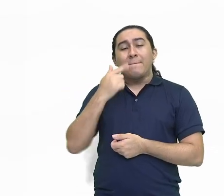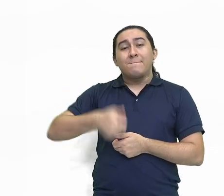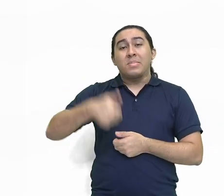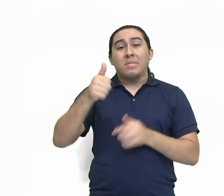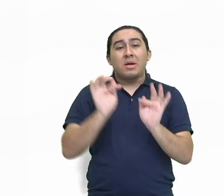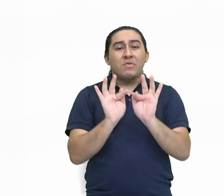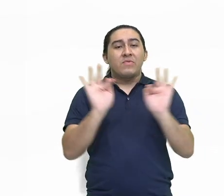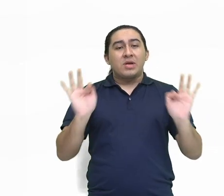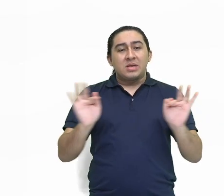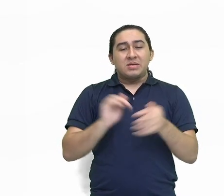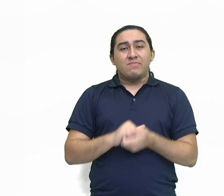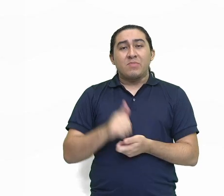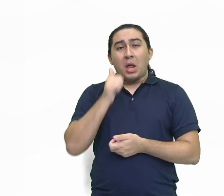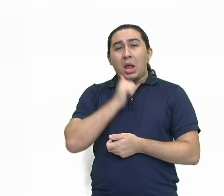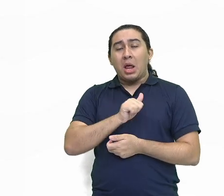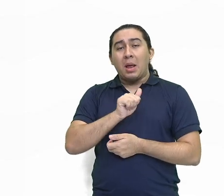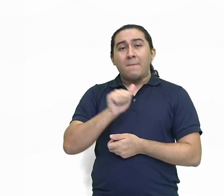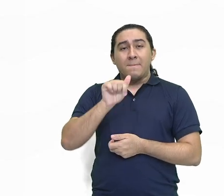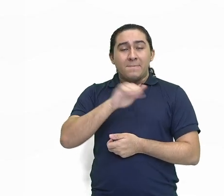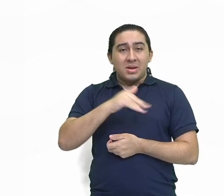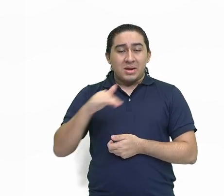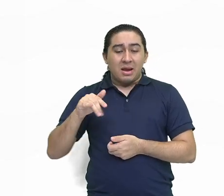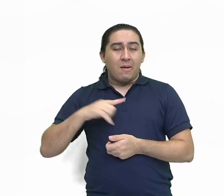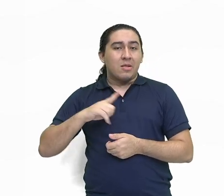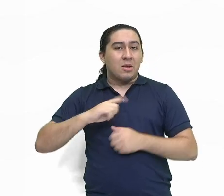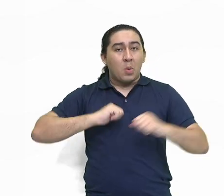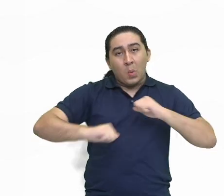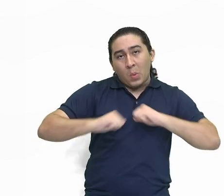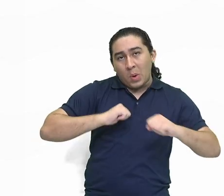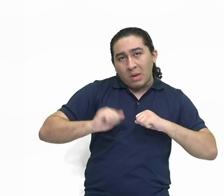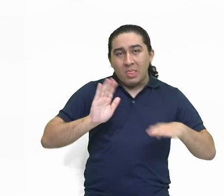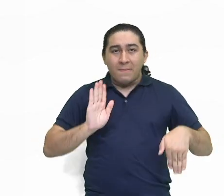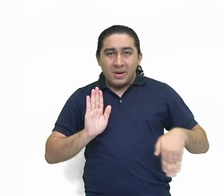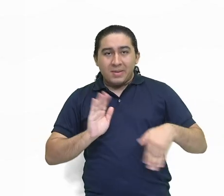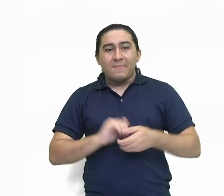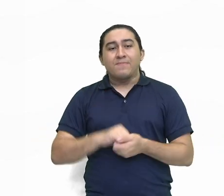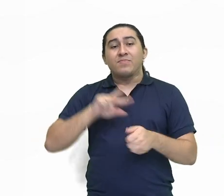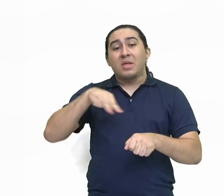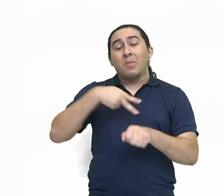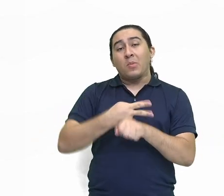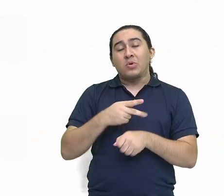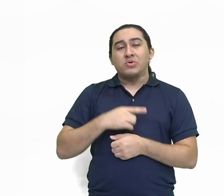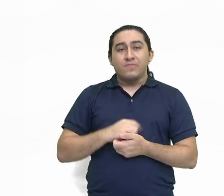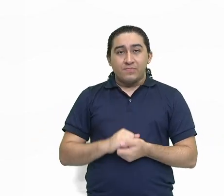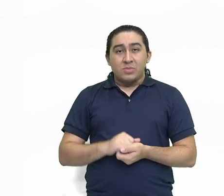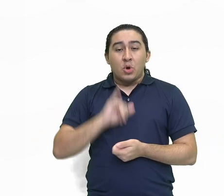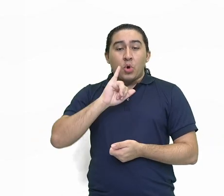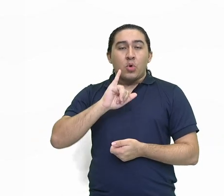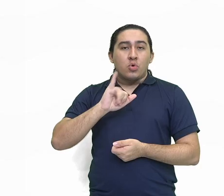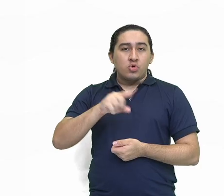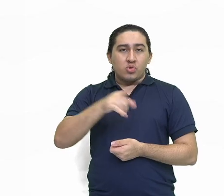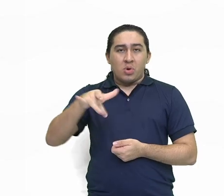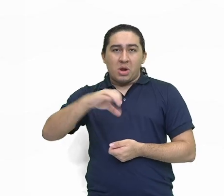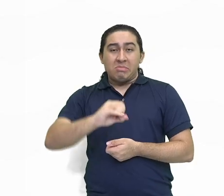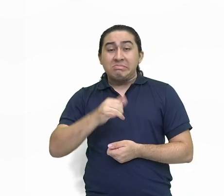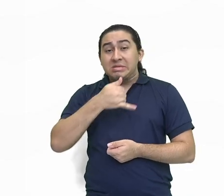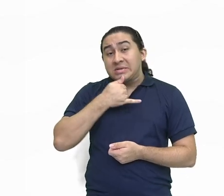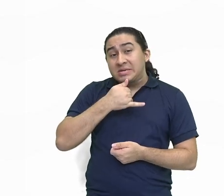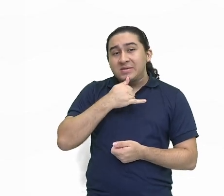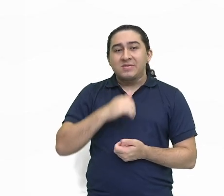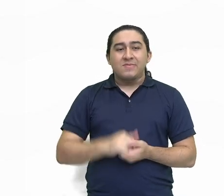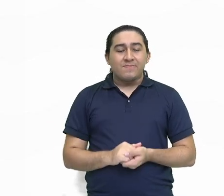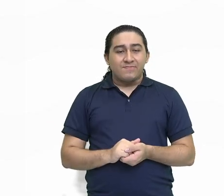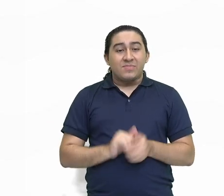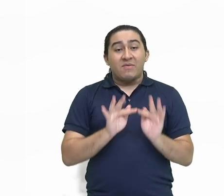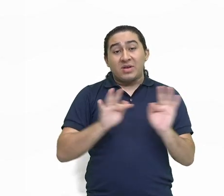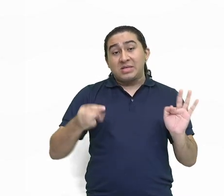primeira frase: Maria correu pela praia. Depois nós temos: João está triste.